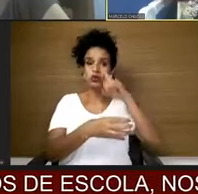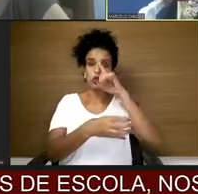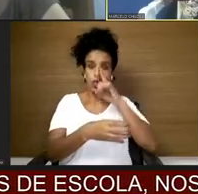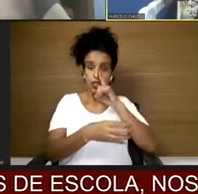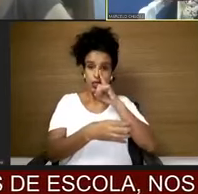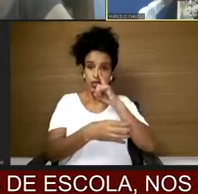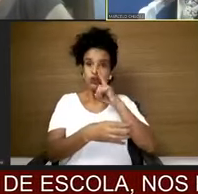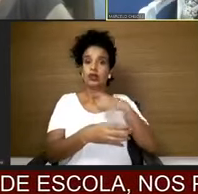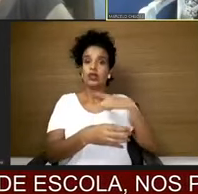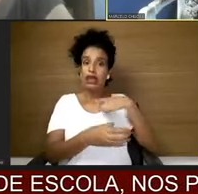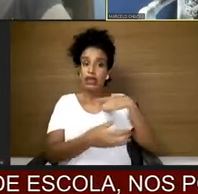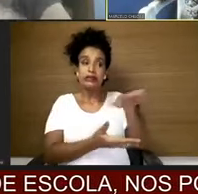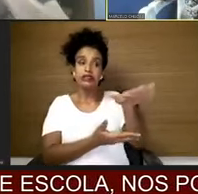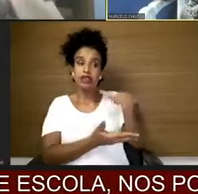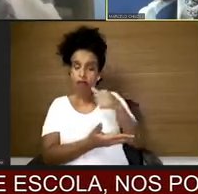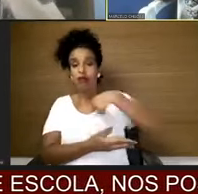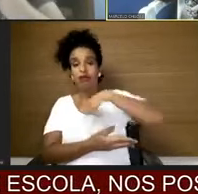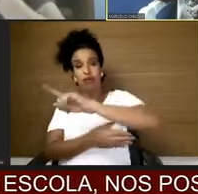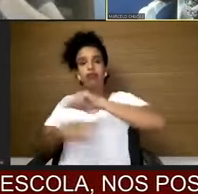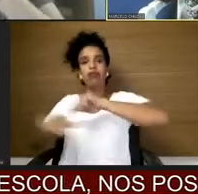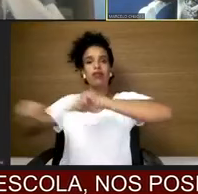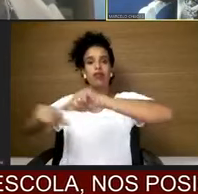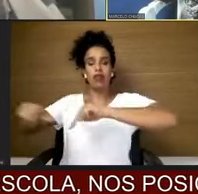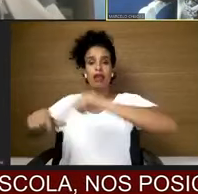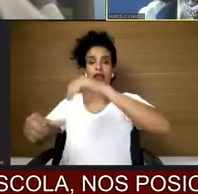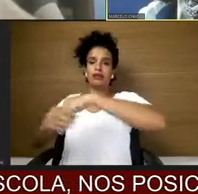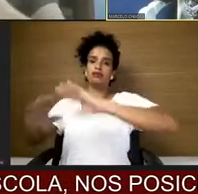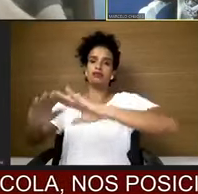entregar material para quem não tem acesso